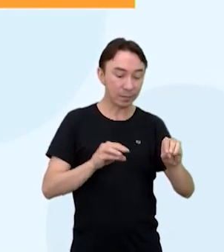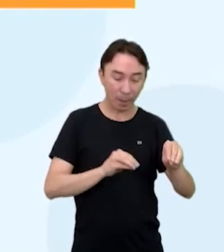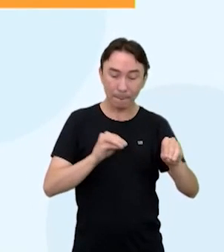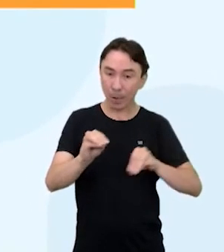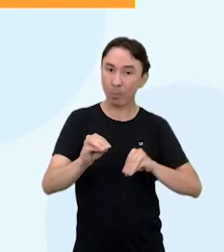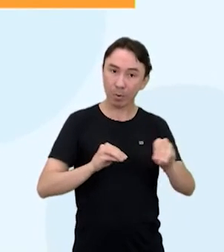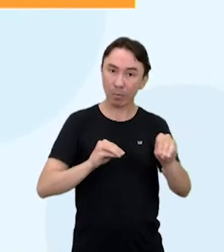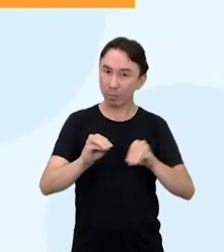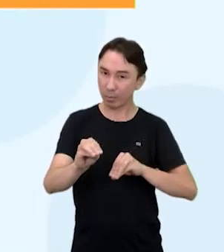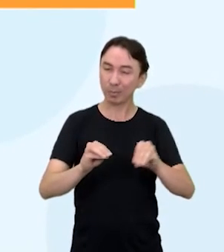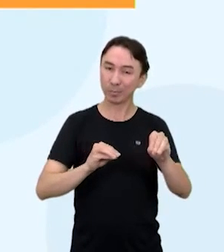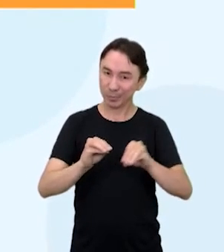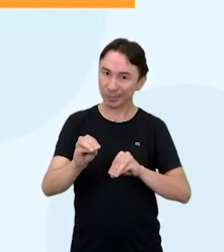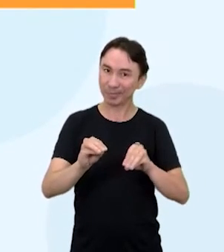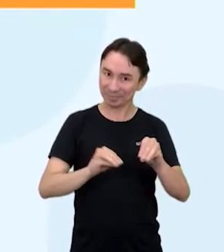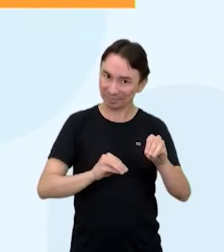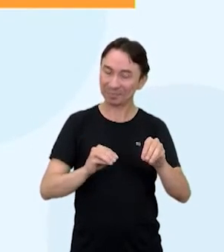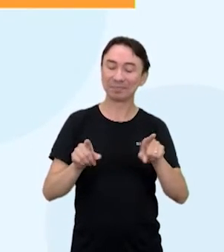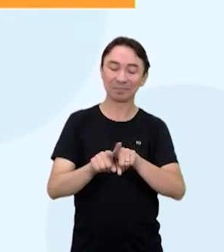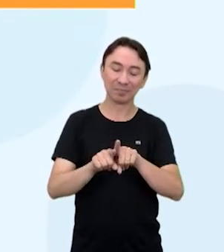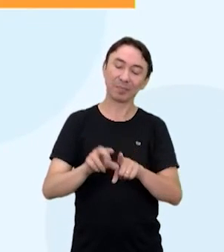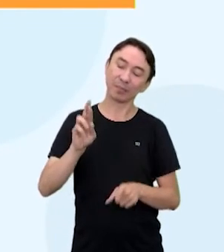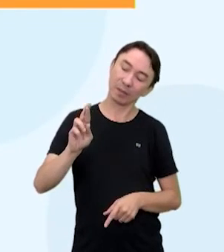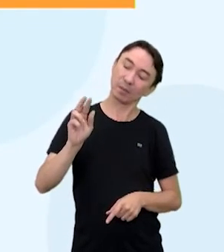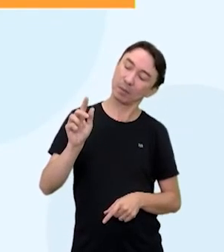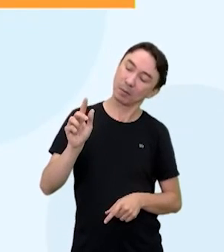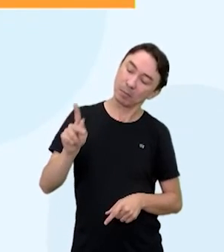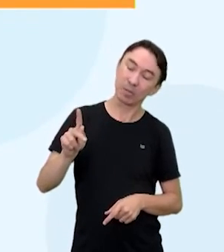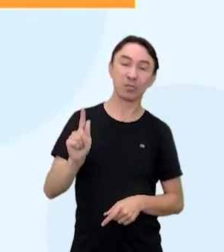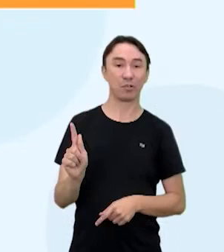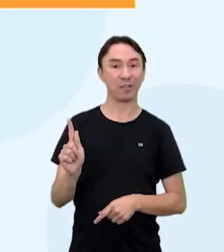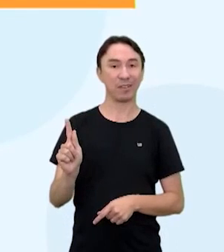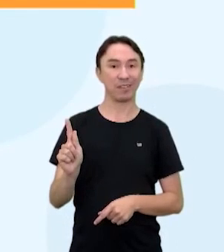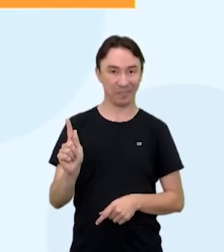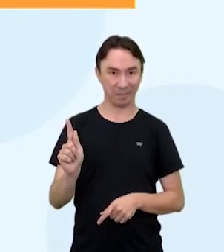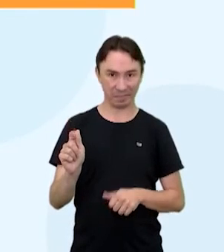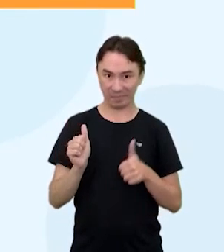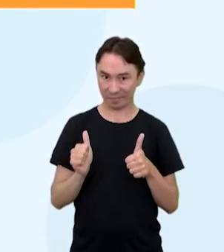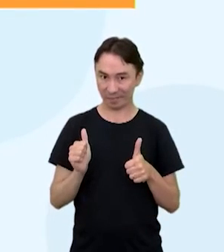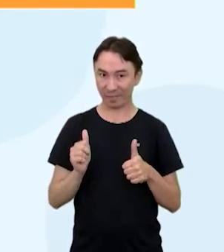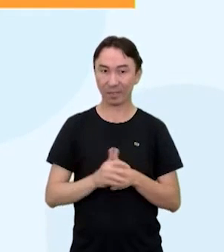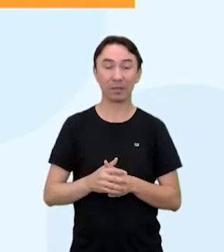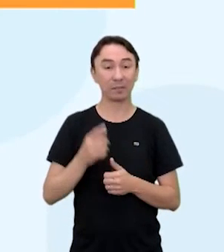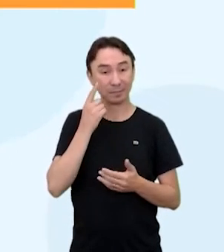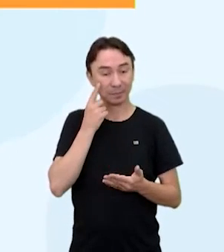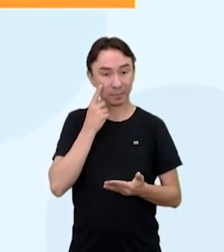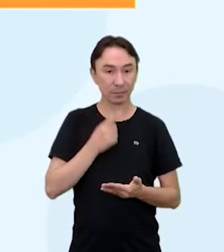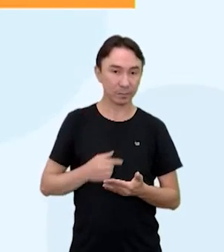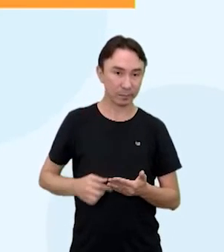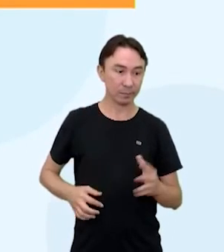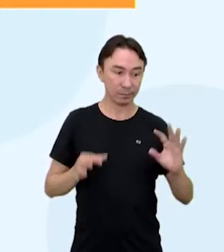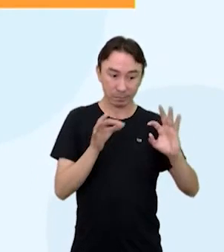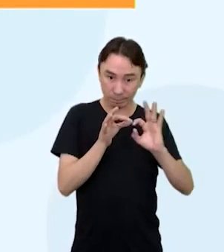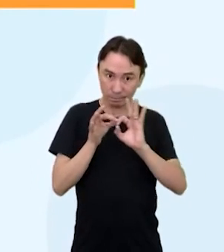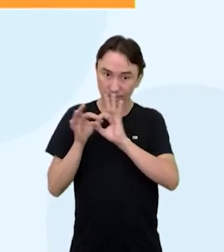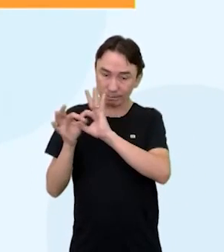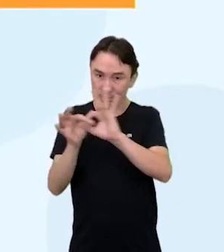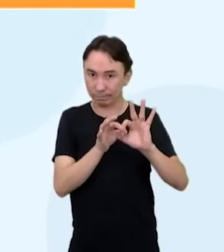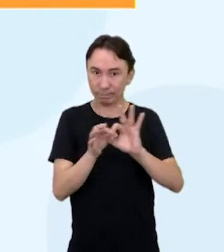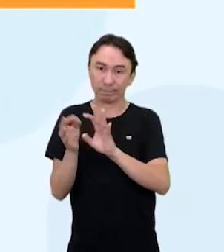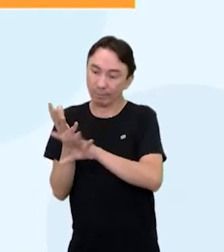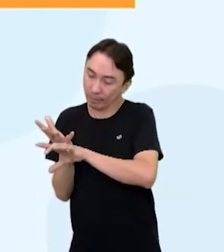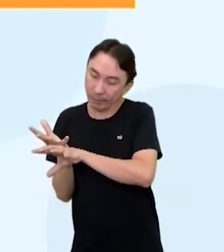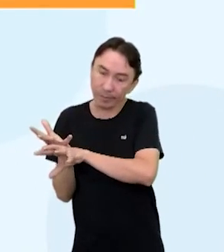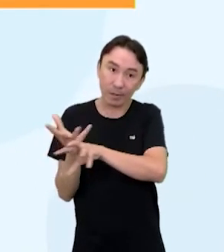RPG. Lembrando aqui o nosso quadro integrador, em que vamos caminhando de mãos dadas